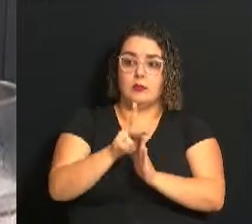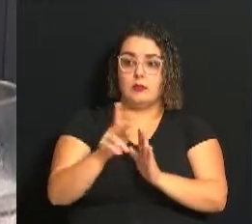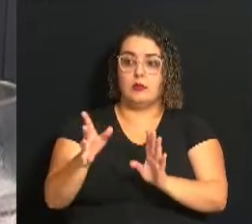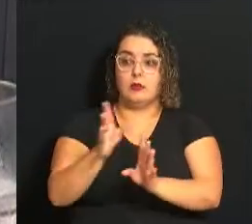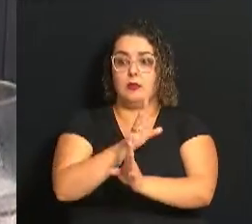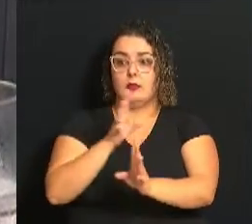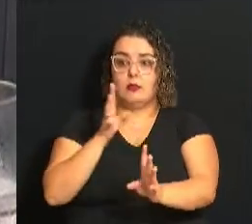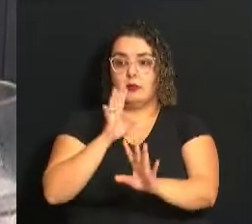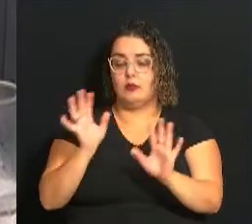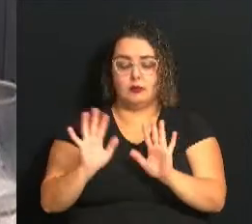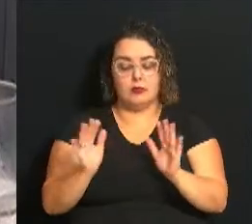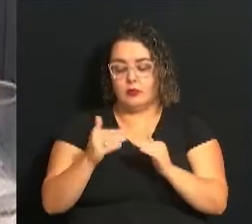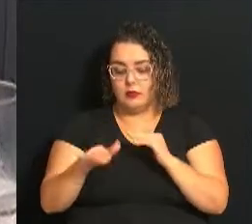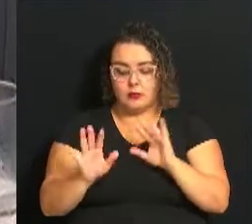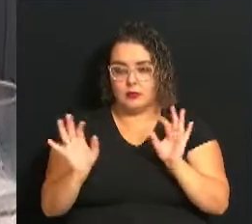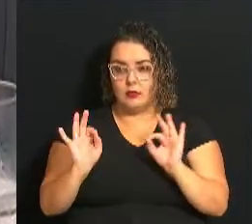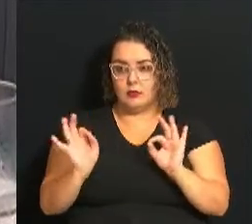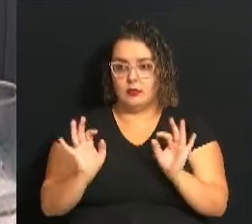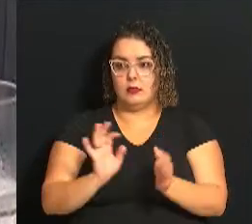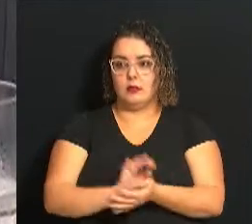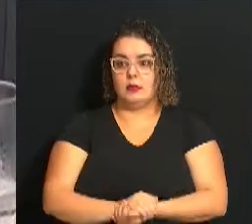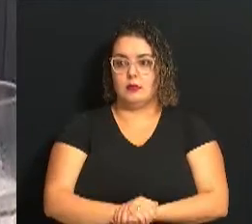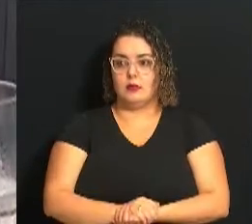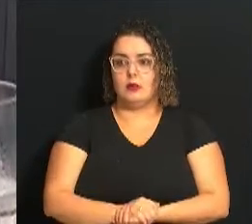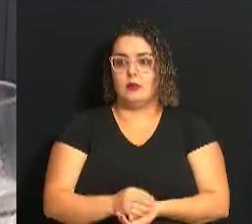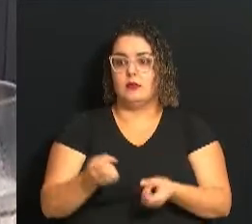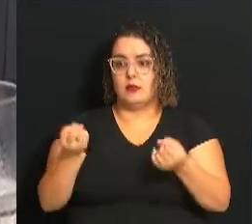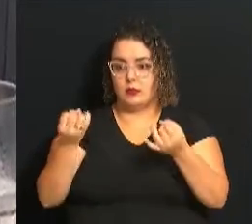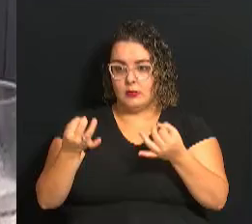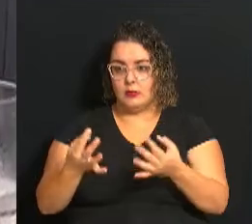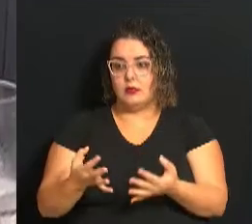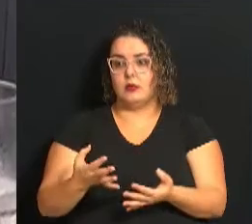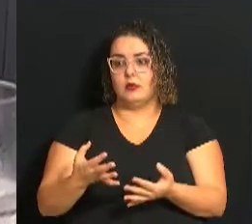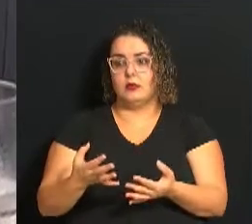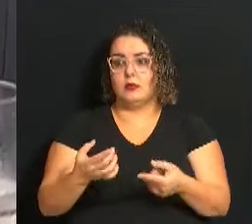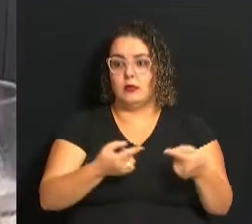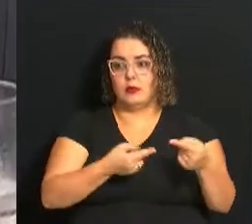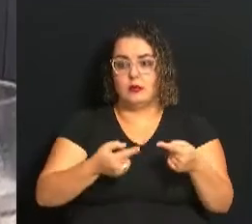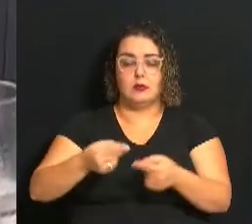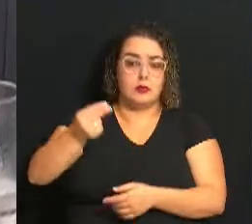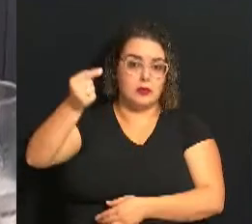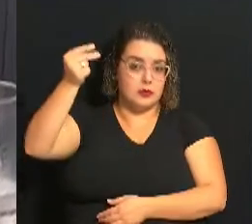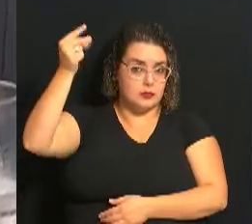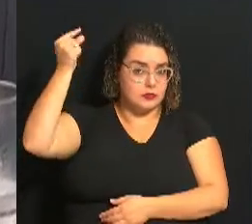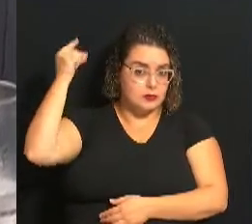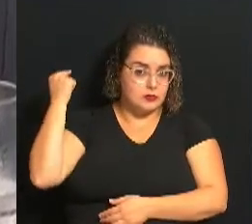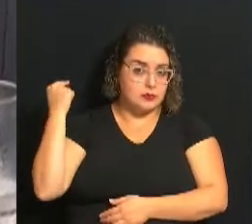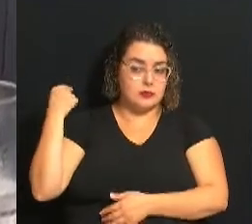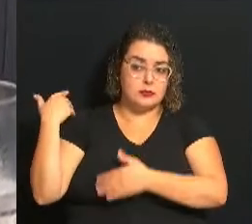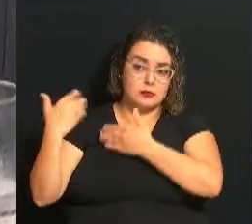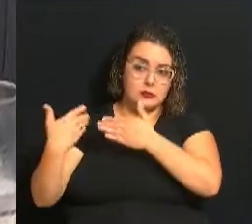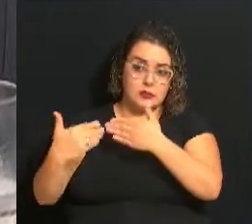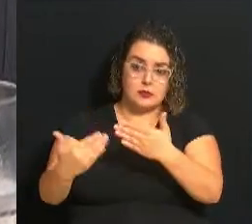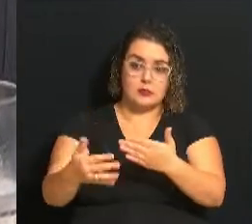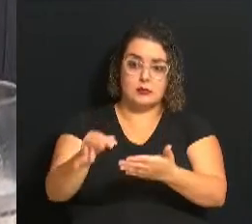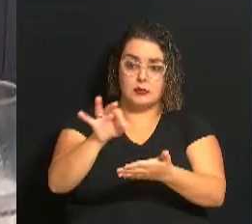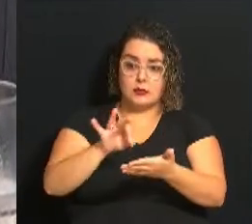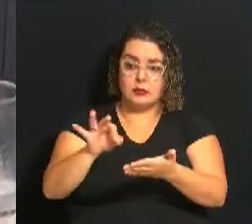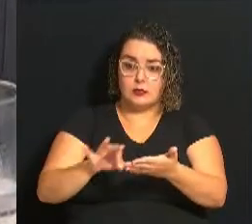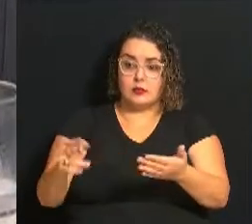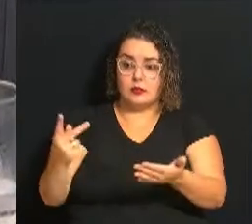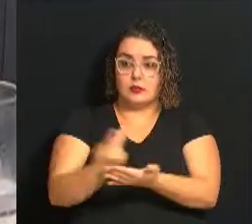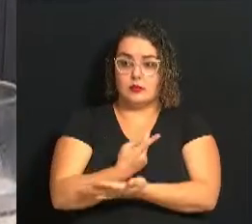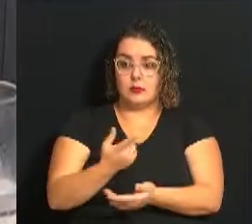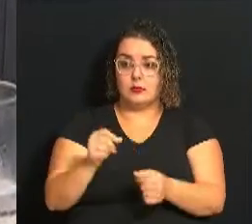não tem nada a ver. Como foi explicado, é uma discussão antiga que já vem se arrastando para corrigir um erro que foi feito.